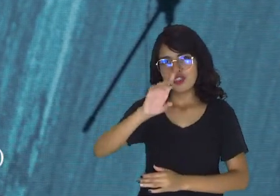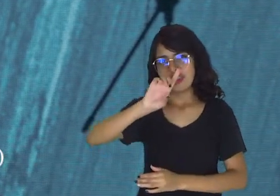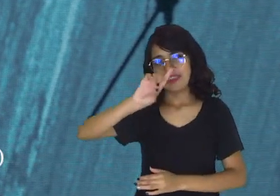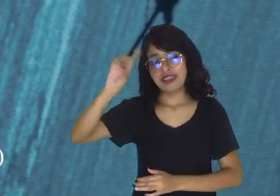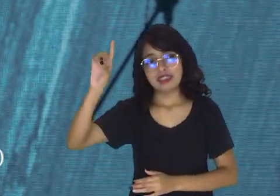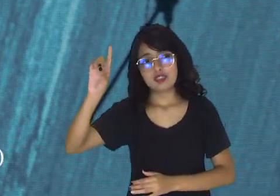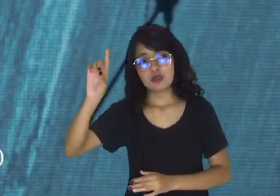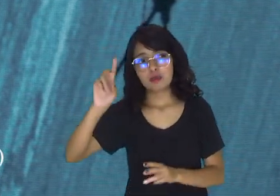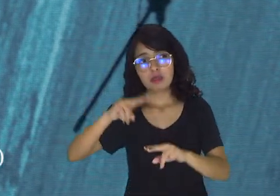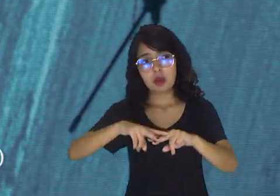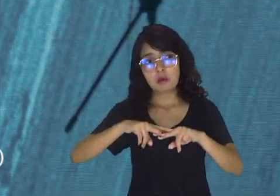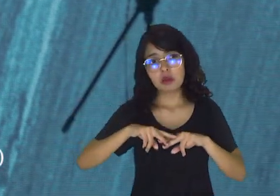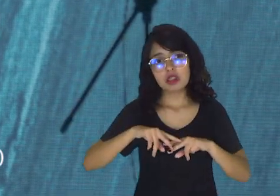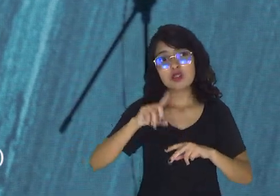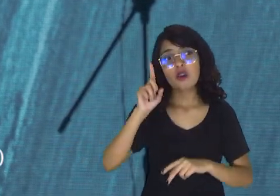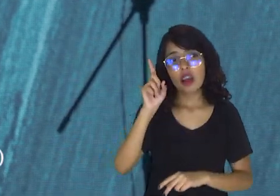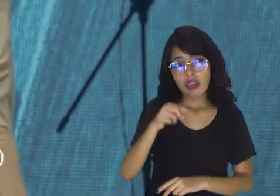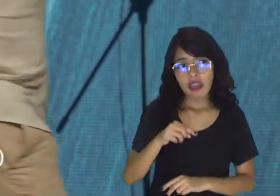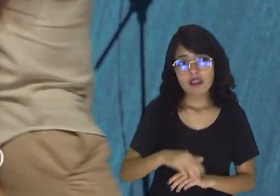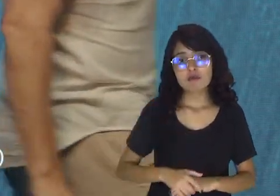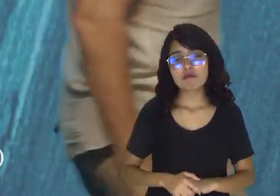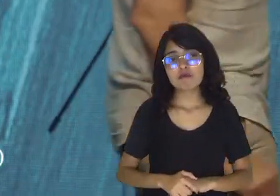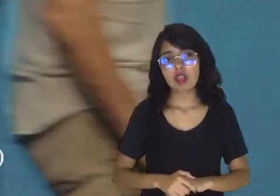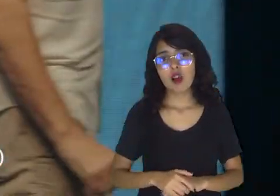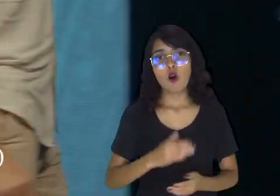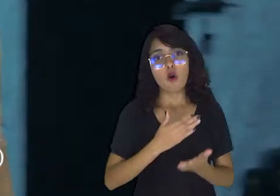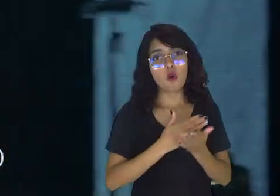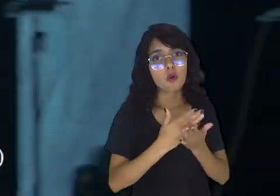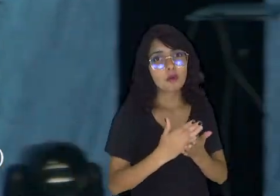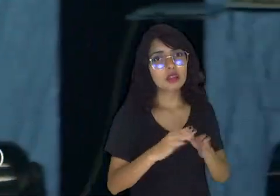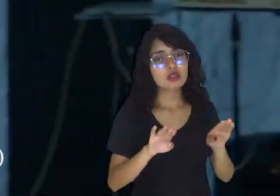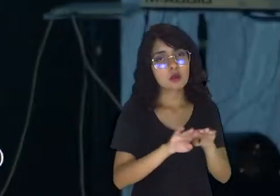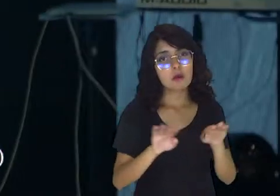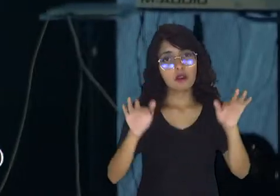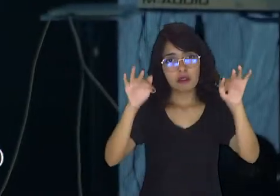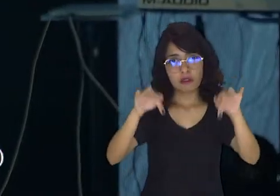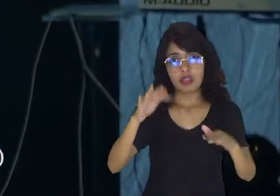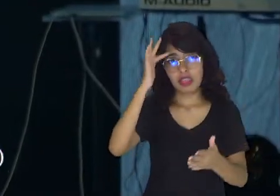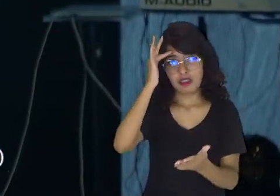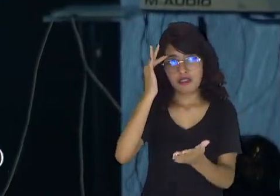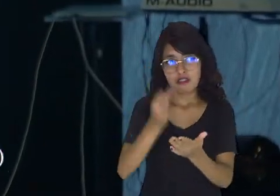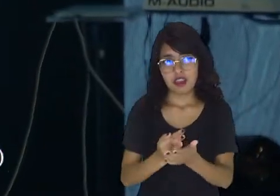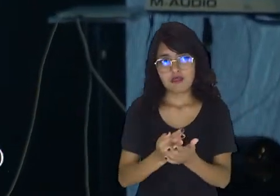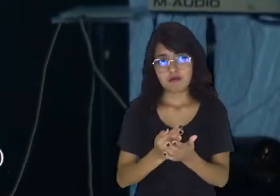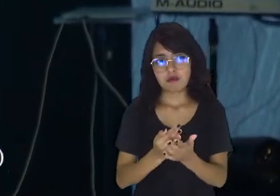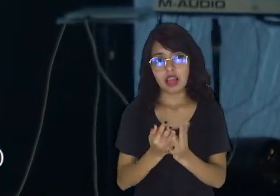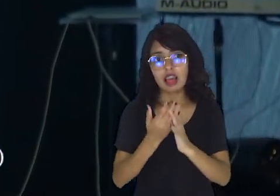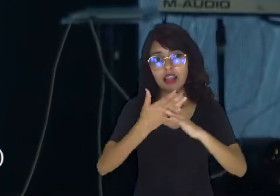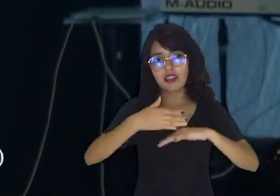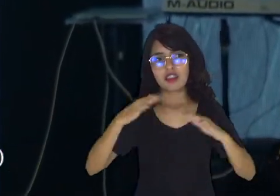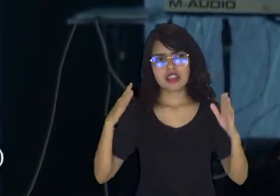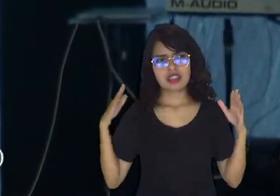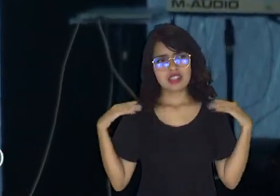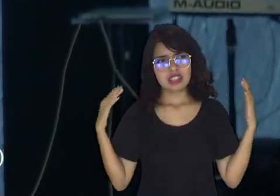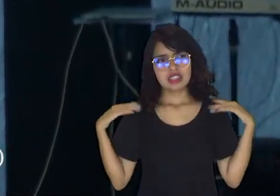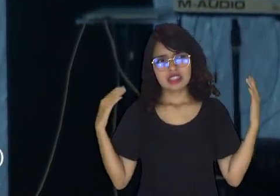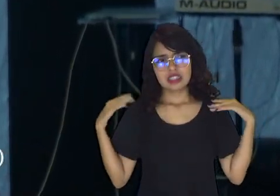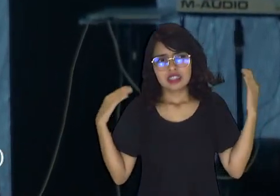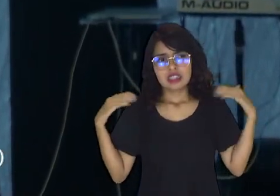autor e consumador da fé, o qual pelo gozo que lhe estava proposto suportou a